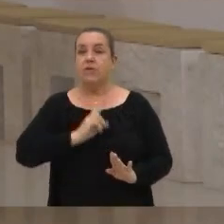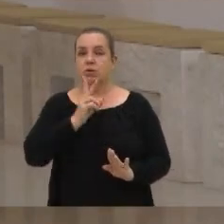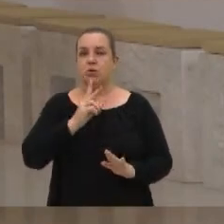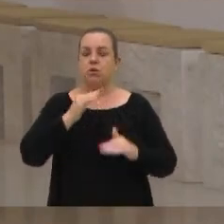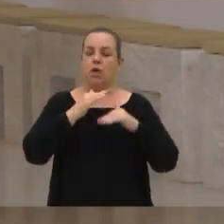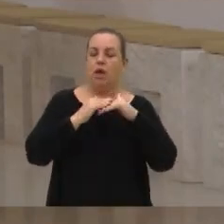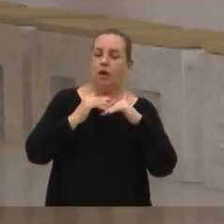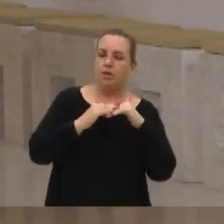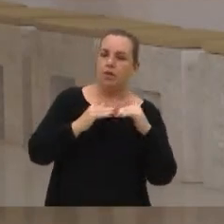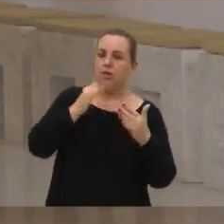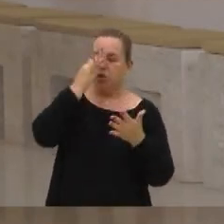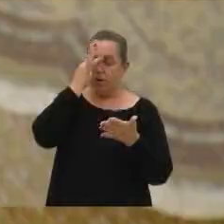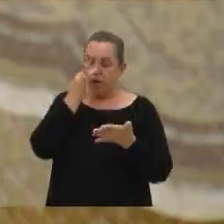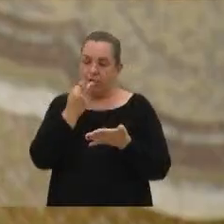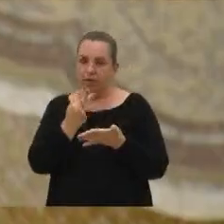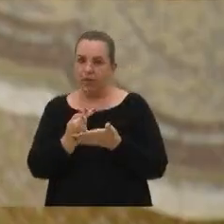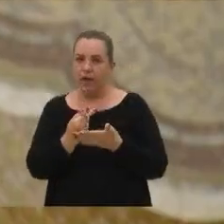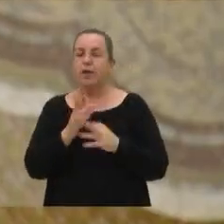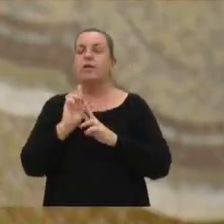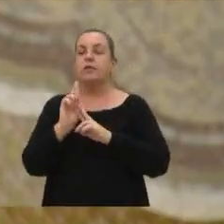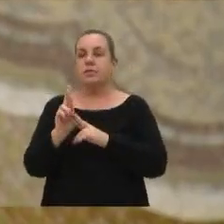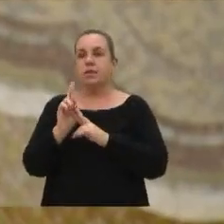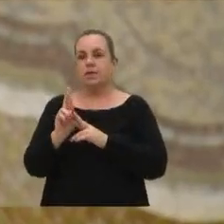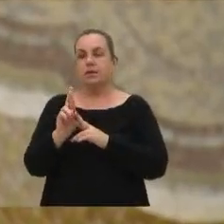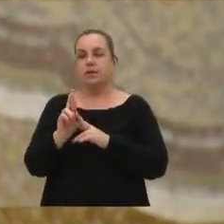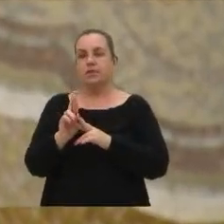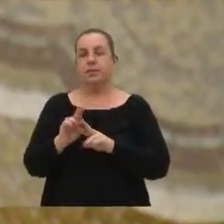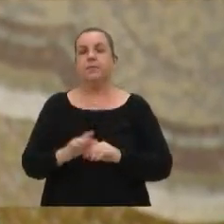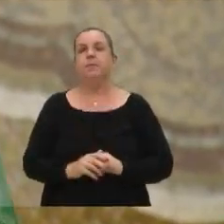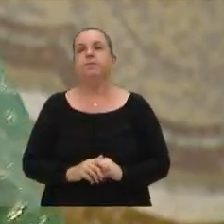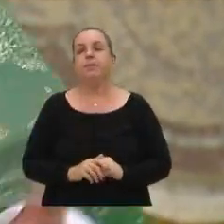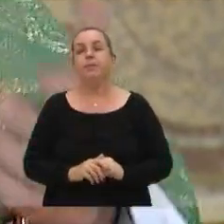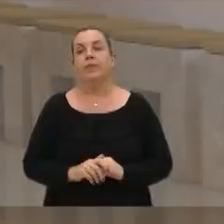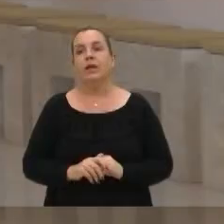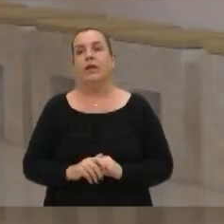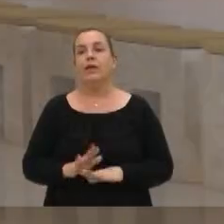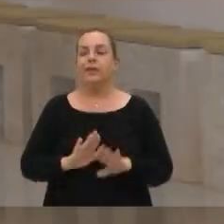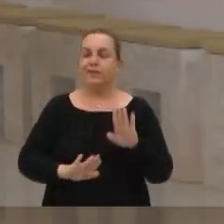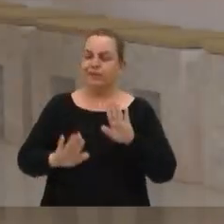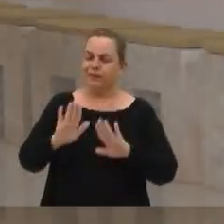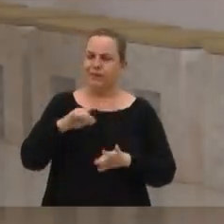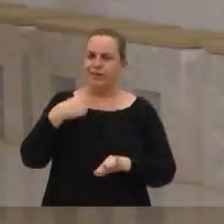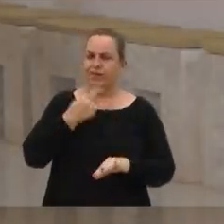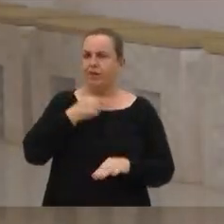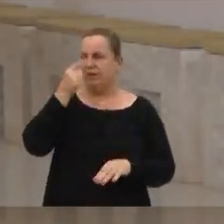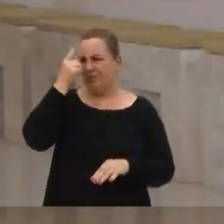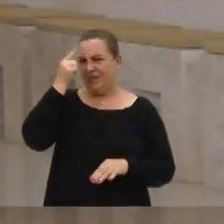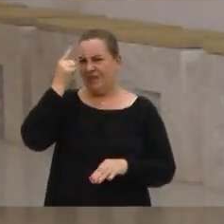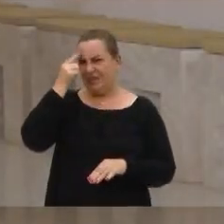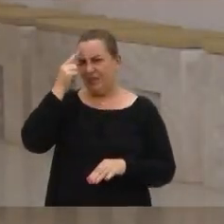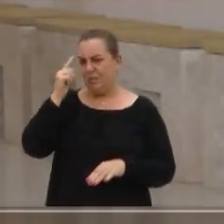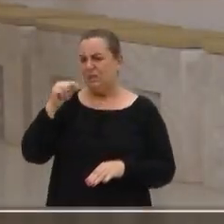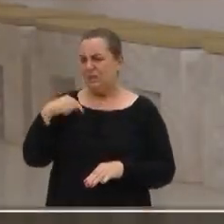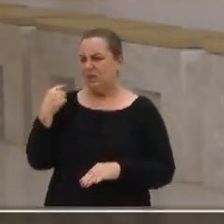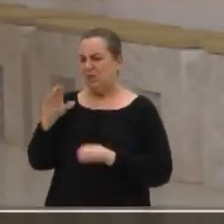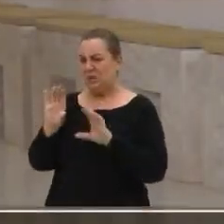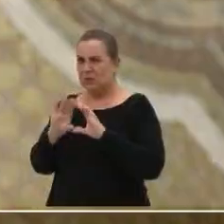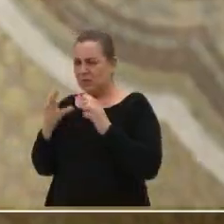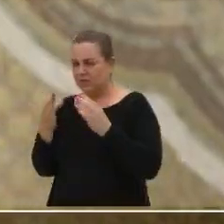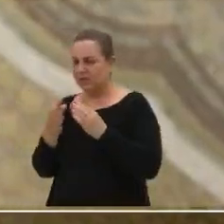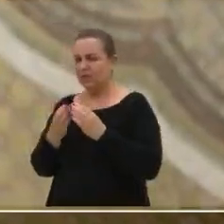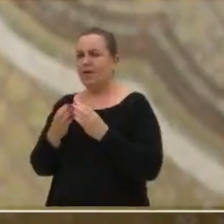fé, caridade e esperança. Às vezes nós achamos, mesmo nas nossas